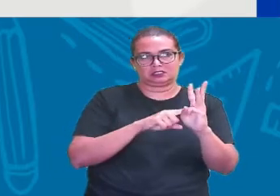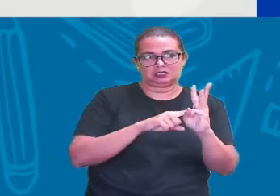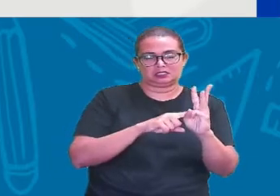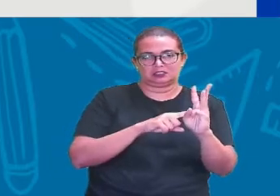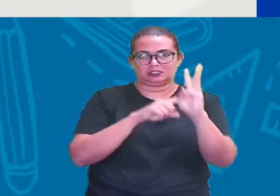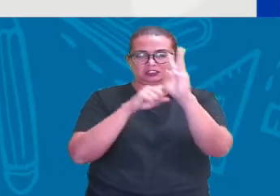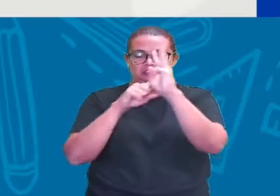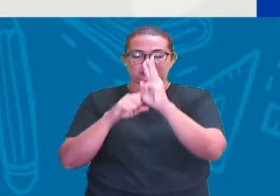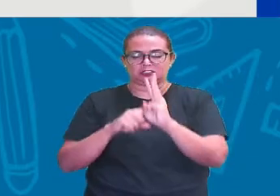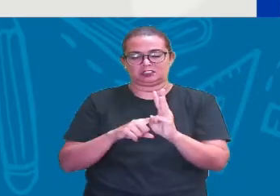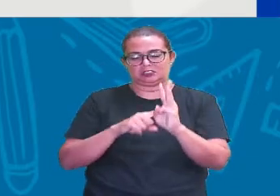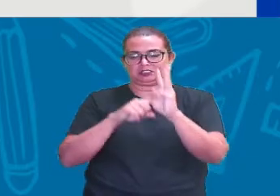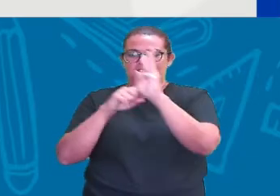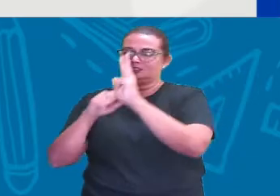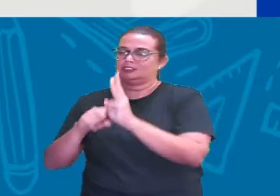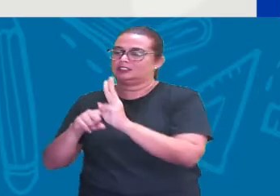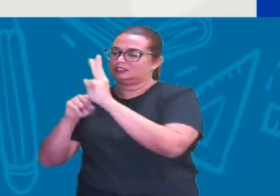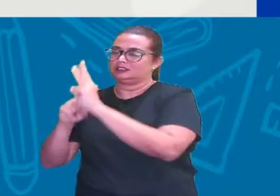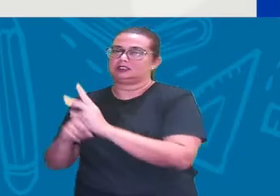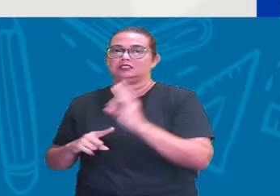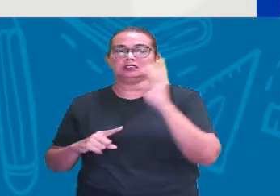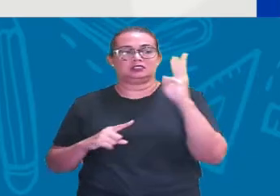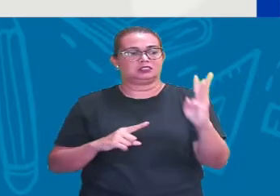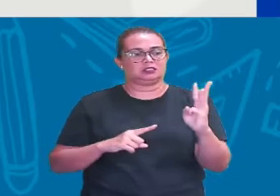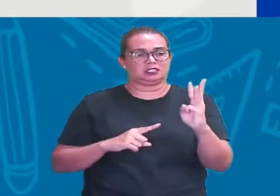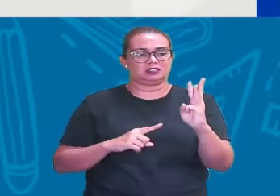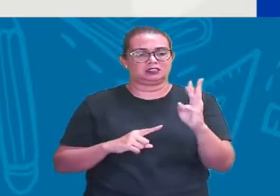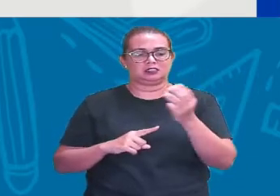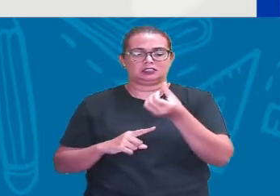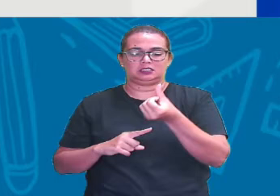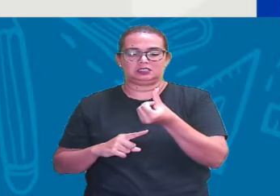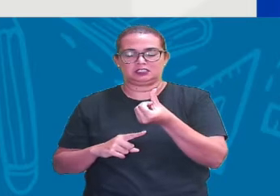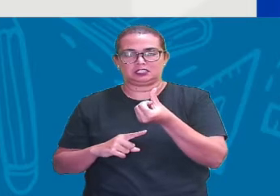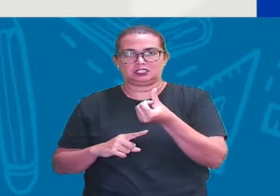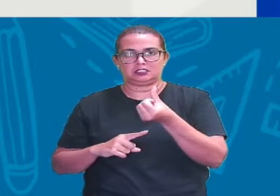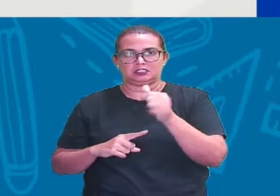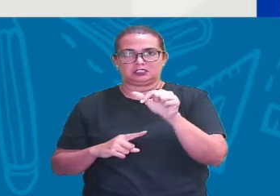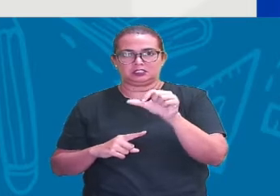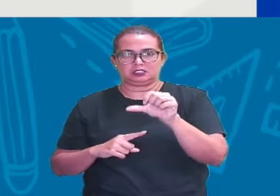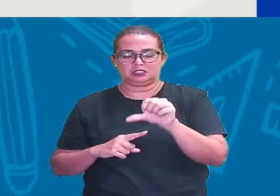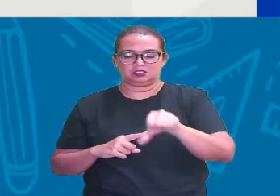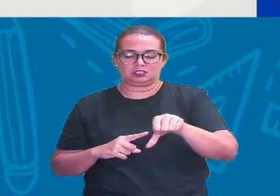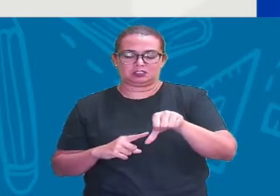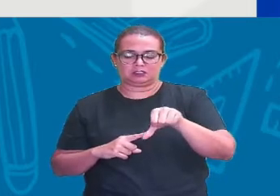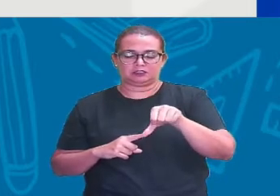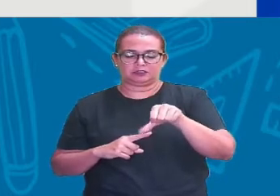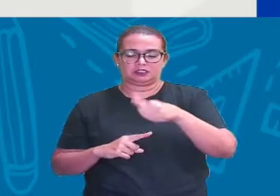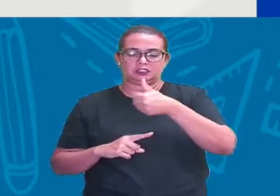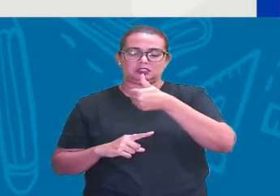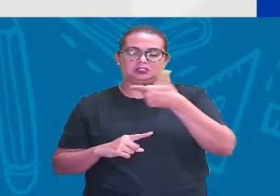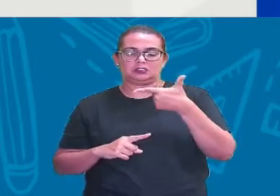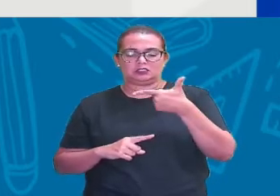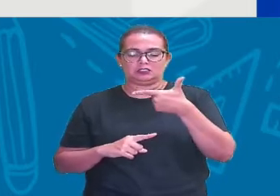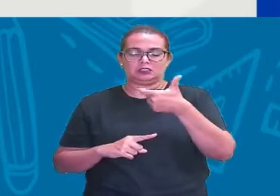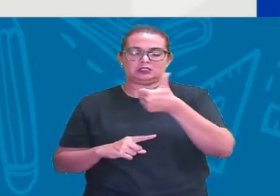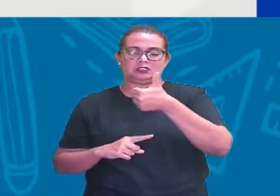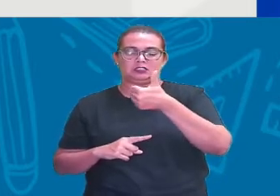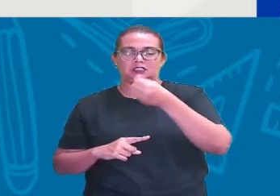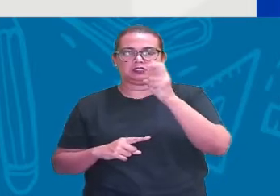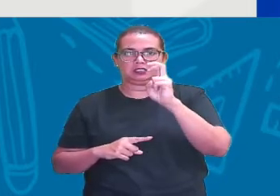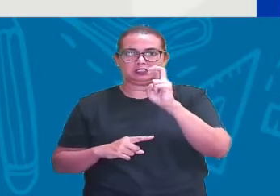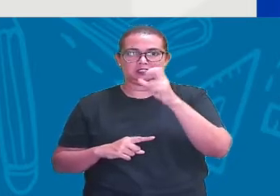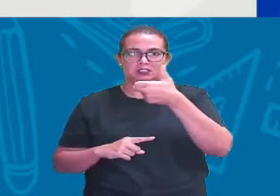em 3. Tá certo? Então, 3, 6, 9, 12,